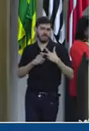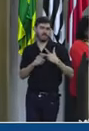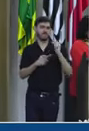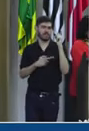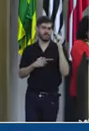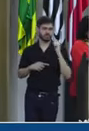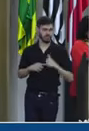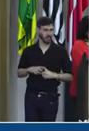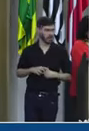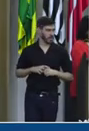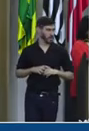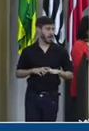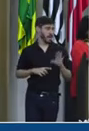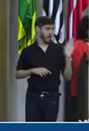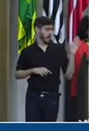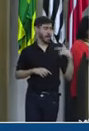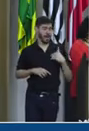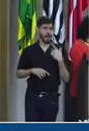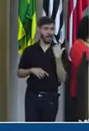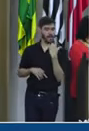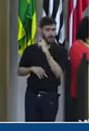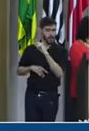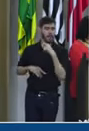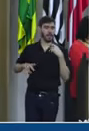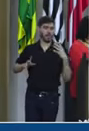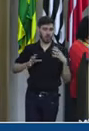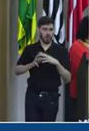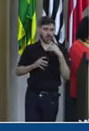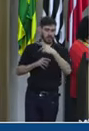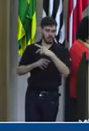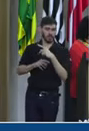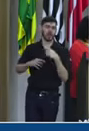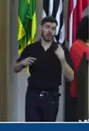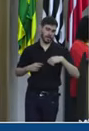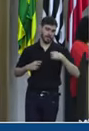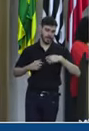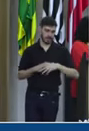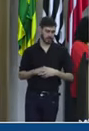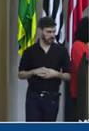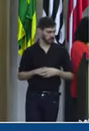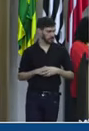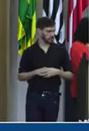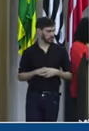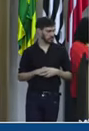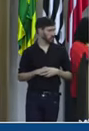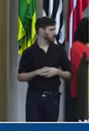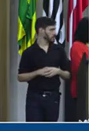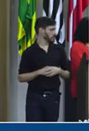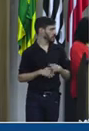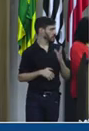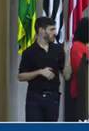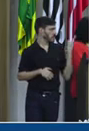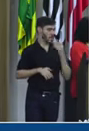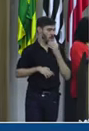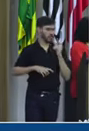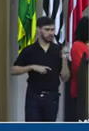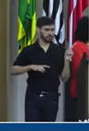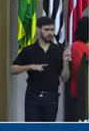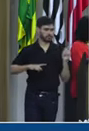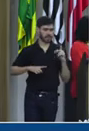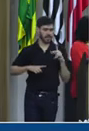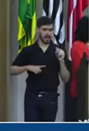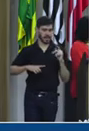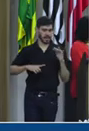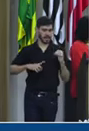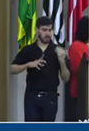Mas a Malé precisou sair da sua comunidade. E Cacatiça é irmão de Amalé. Cacatiça